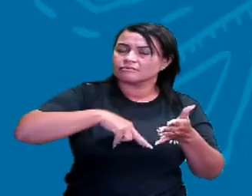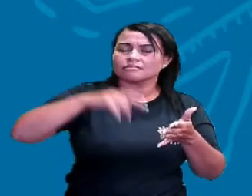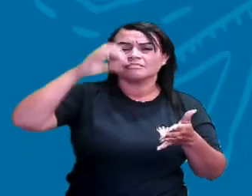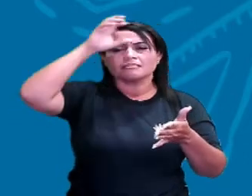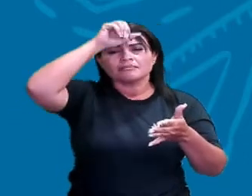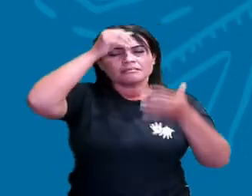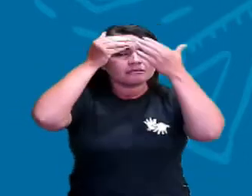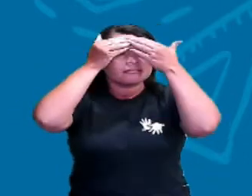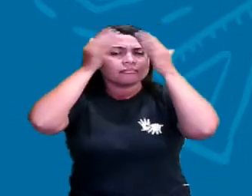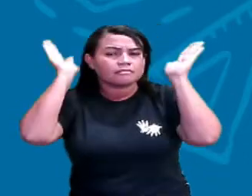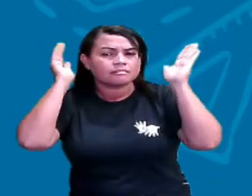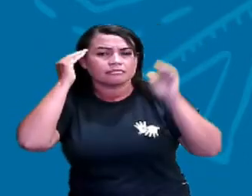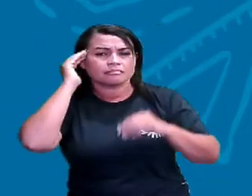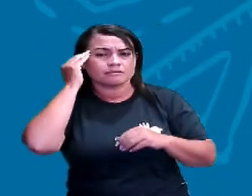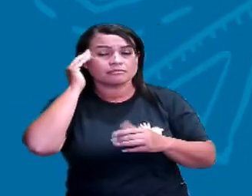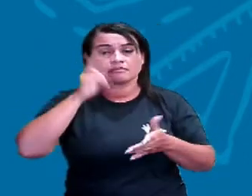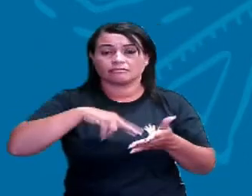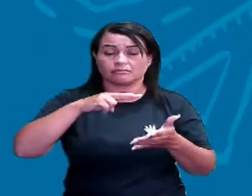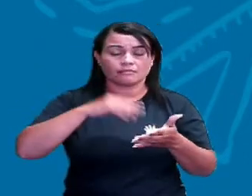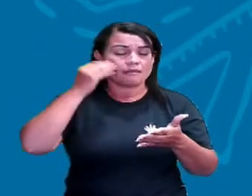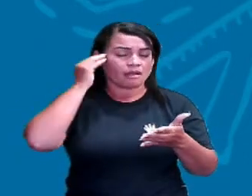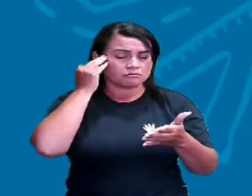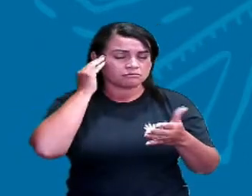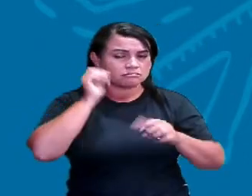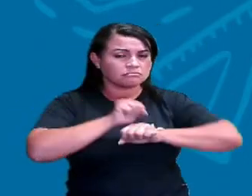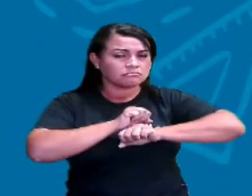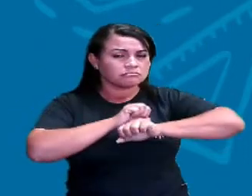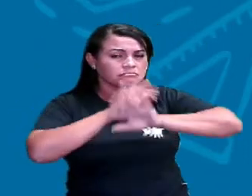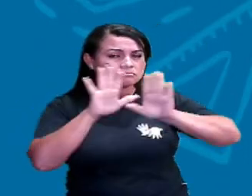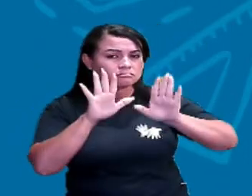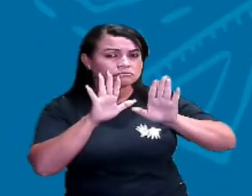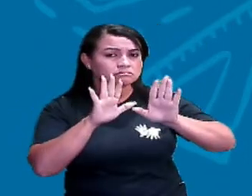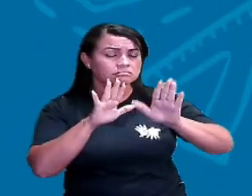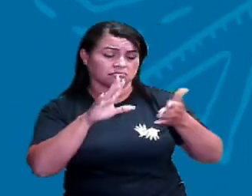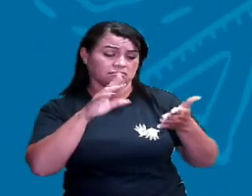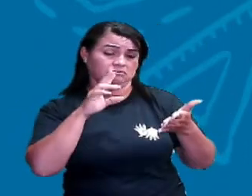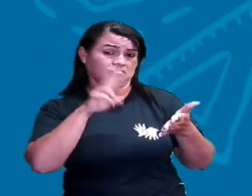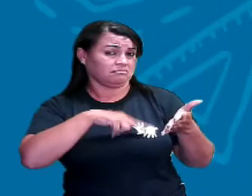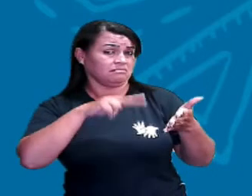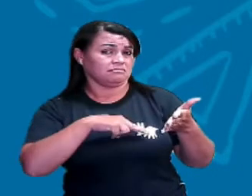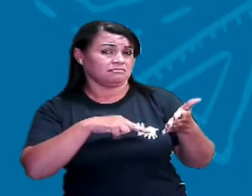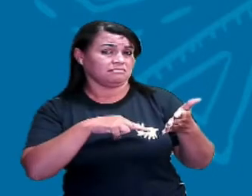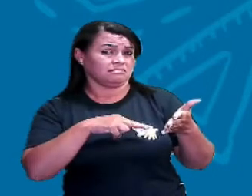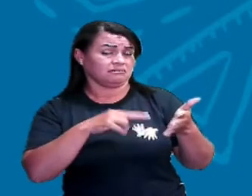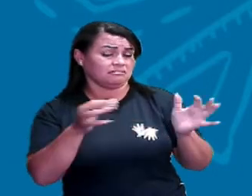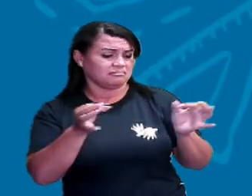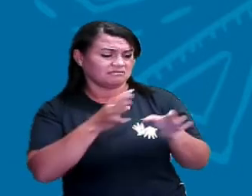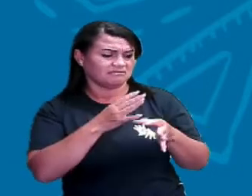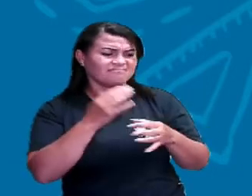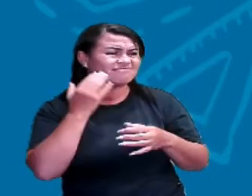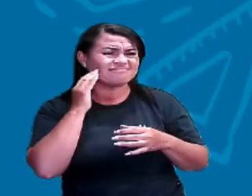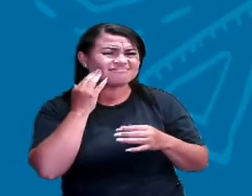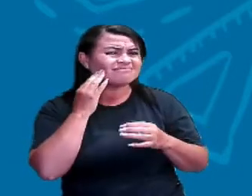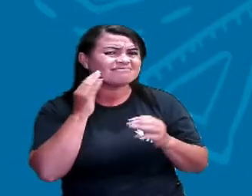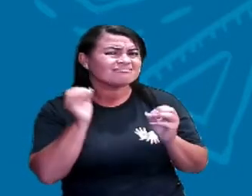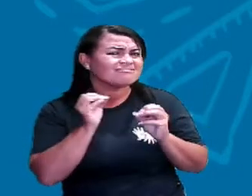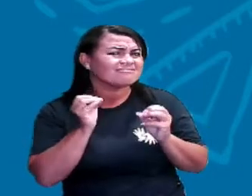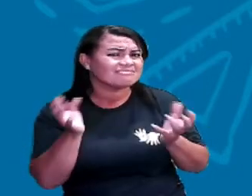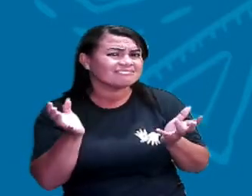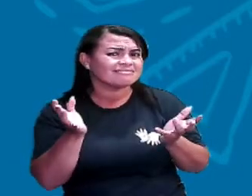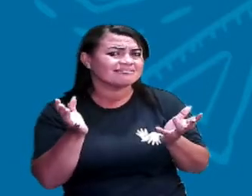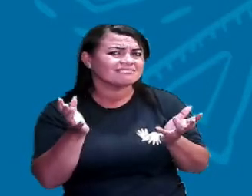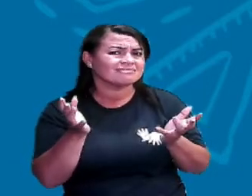o que estamos lendo, né? Porque não adianta a gente ler, quando termina de ler, a gente não